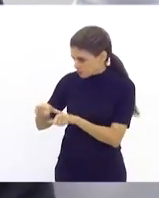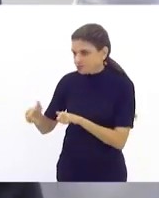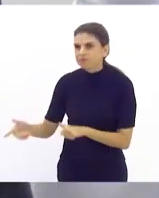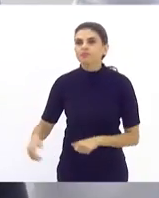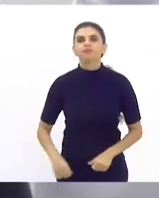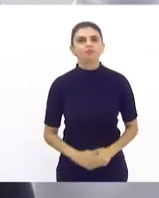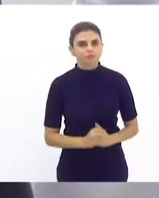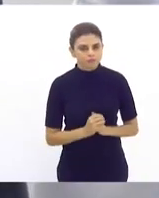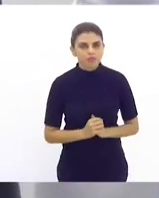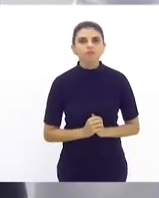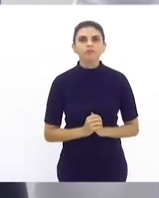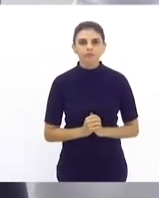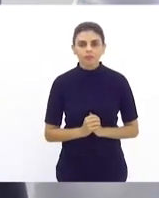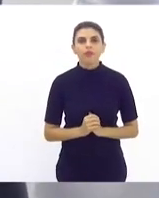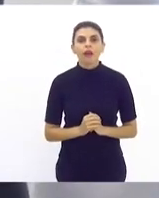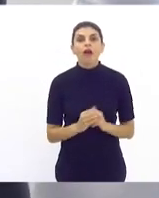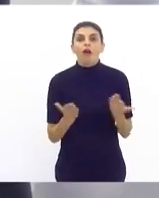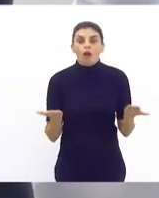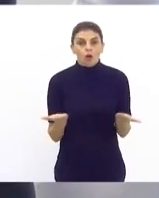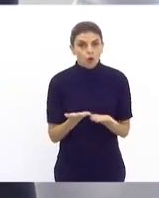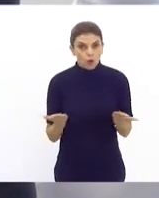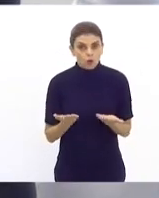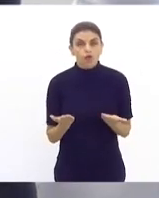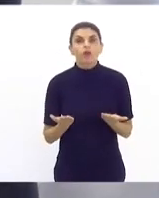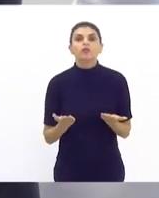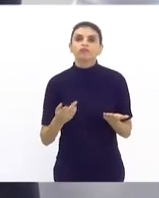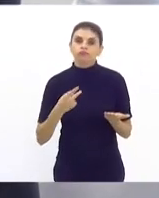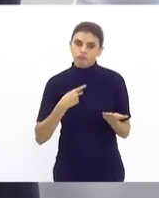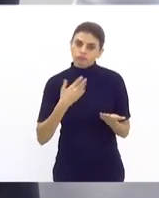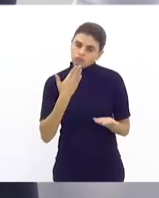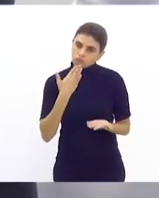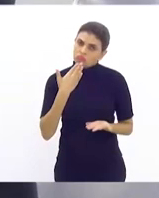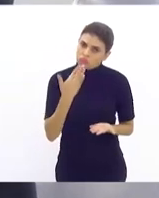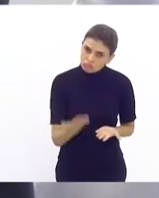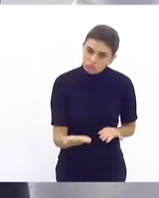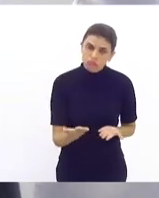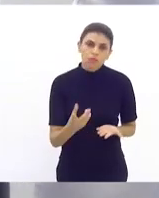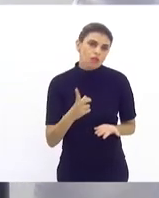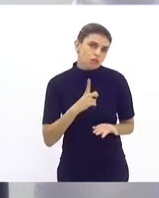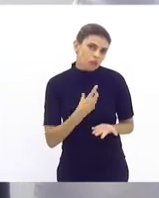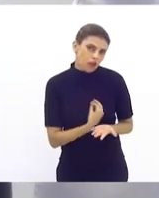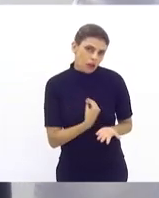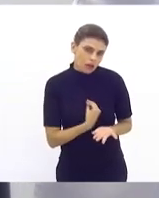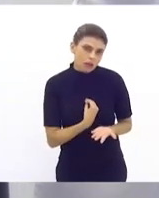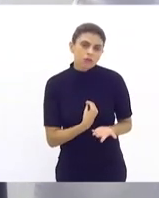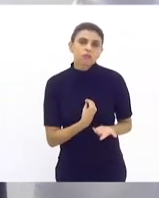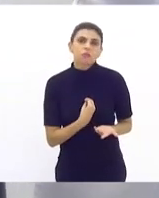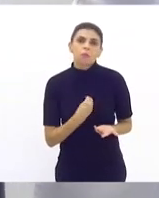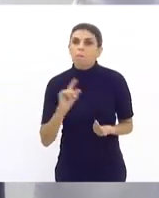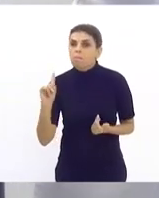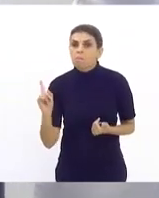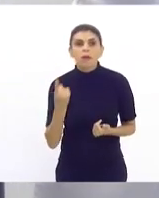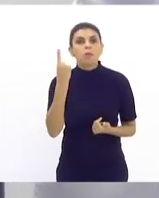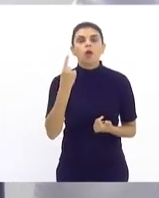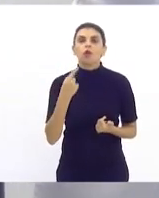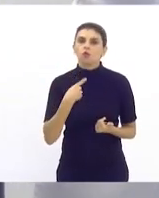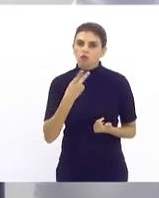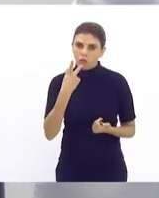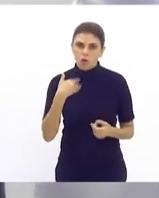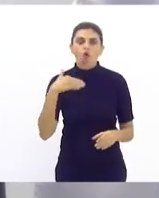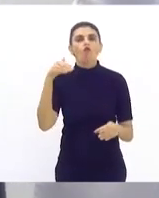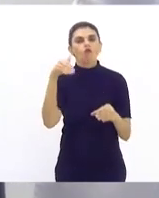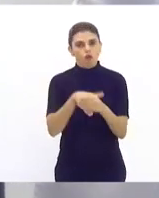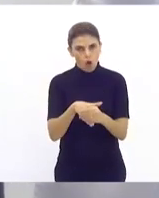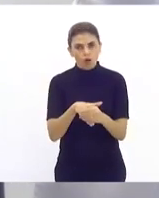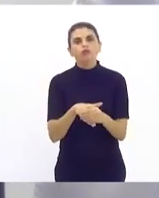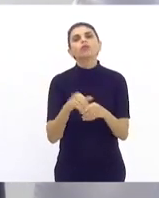faço aqui uma questão de ordem, no sentido de que não sou muito partidário a que aprovemos aqui. Em primeiro lugar, para dizer que o meu voto passa a ser,